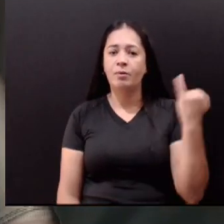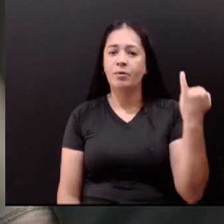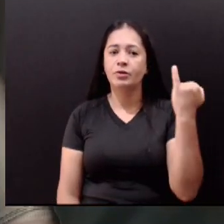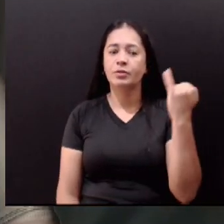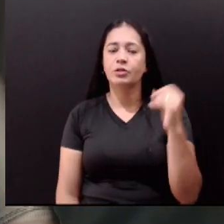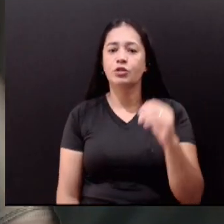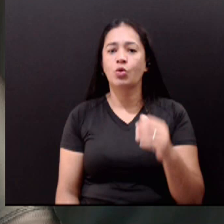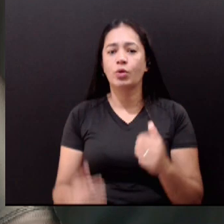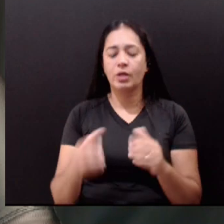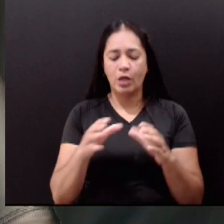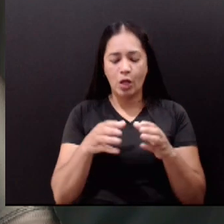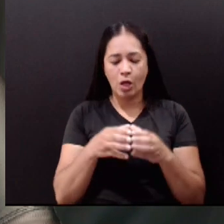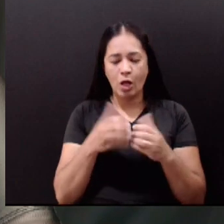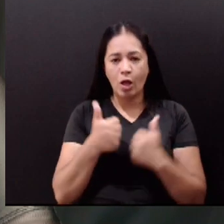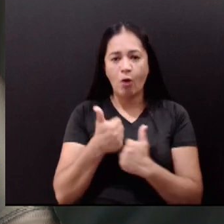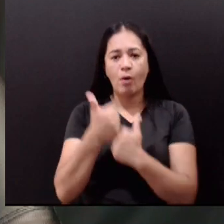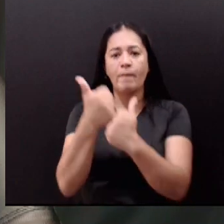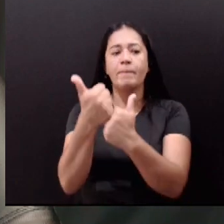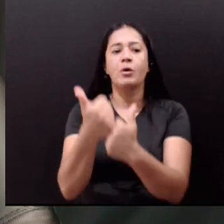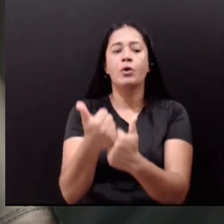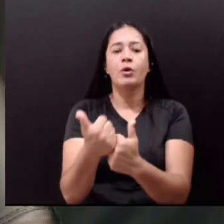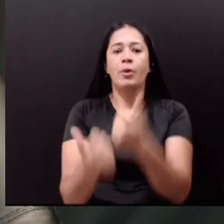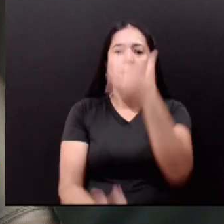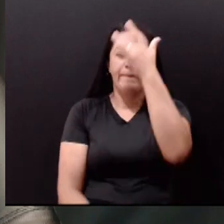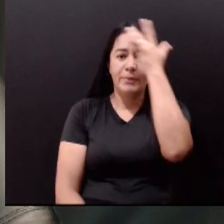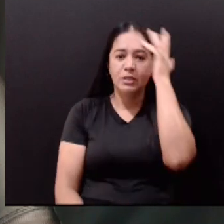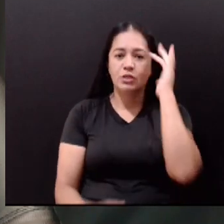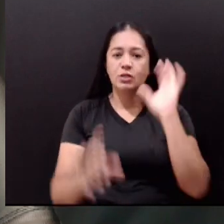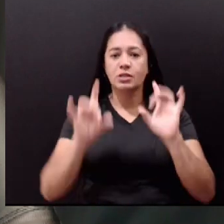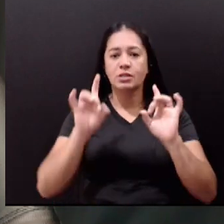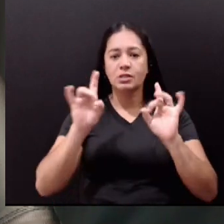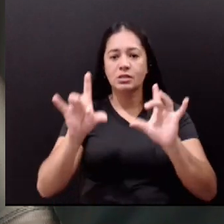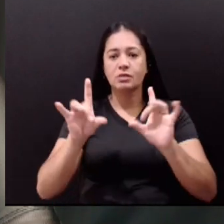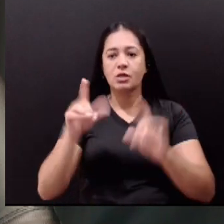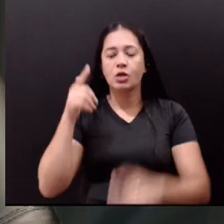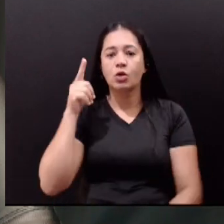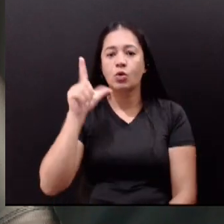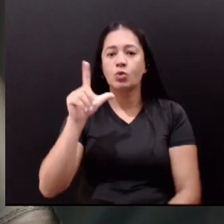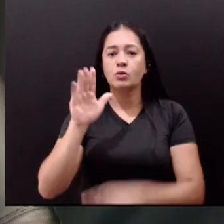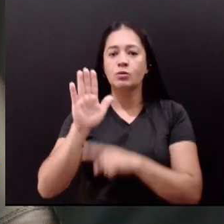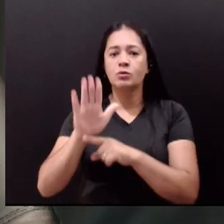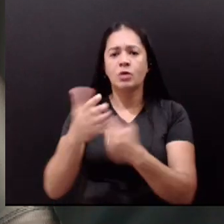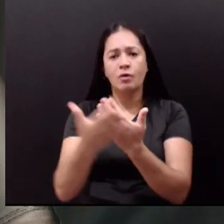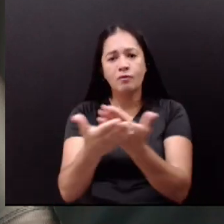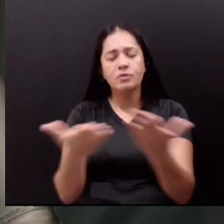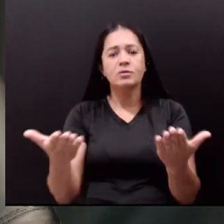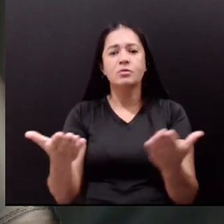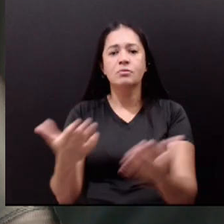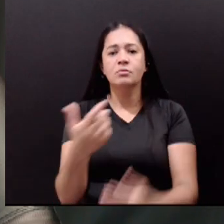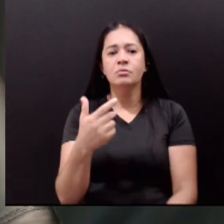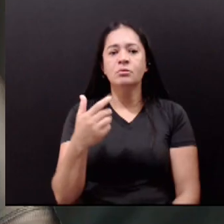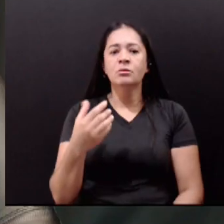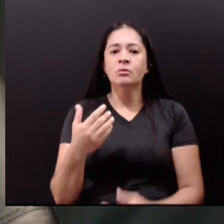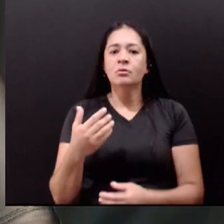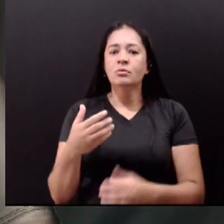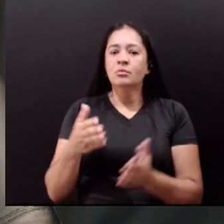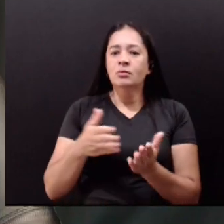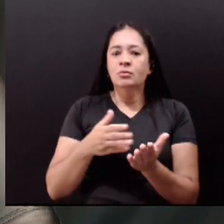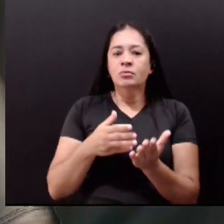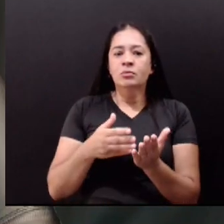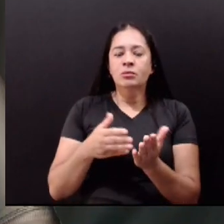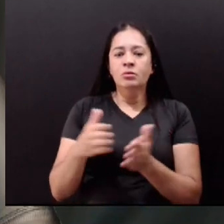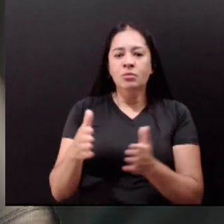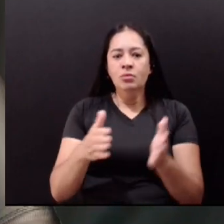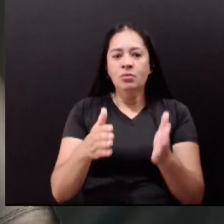apoio, pessoas que são especialistas para poder ajudar você a ter um direcionamento, né, na